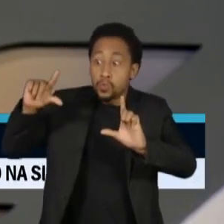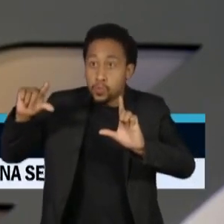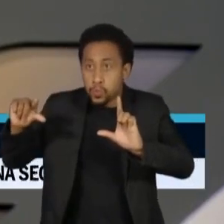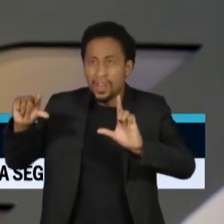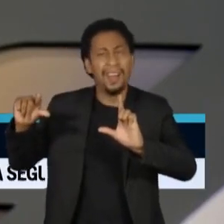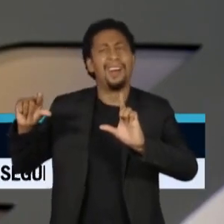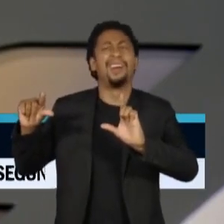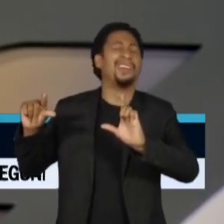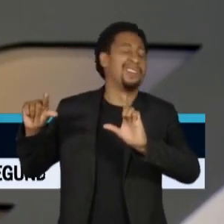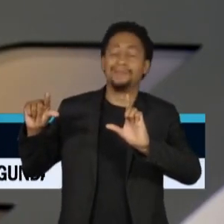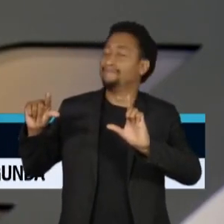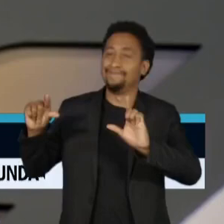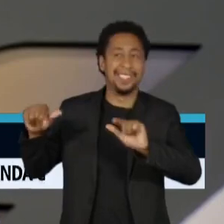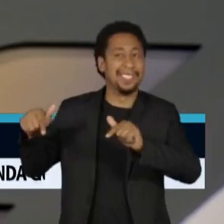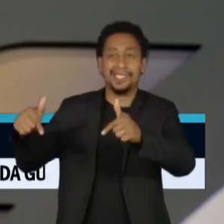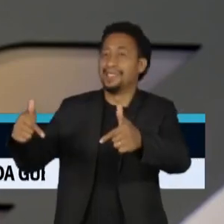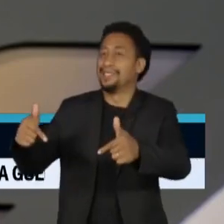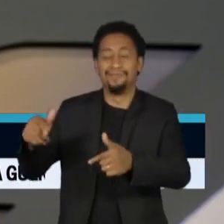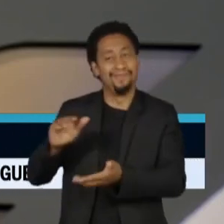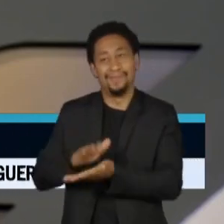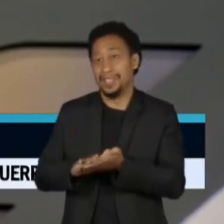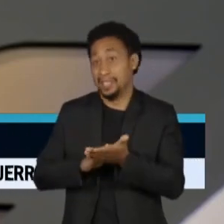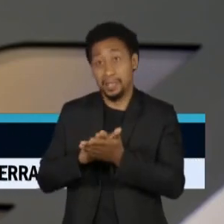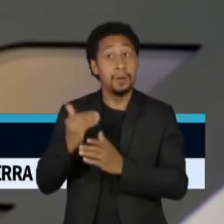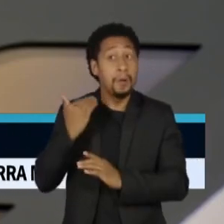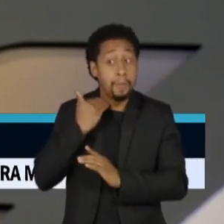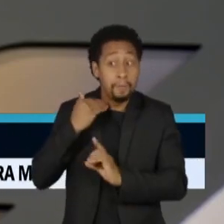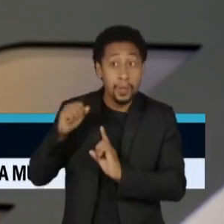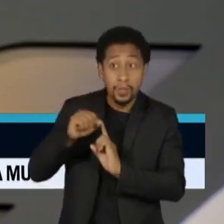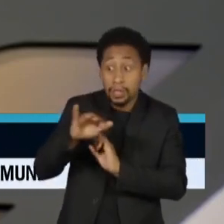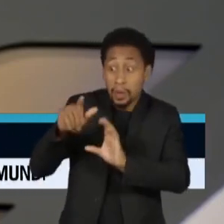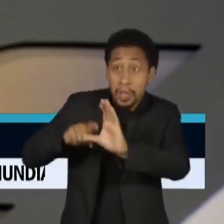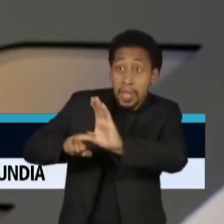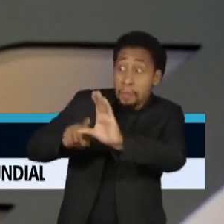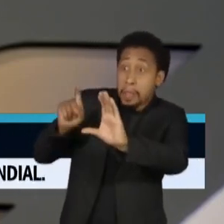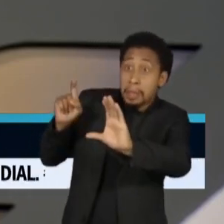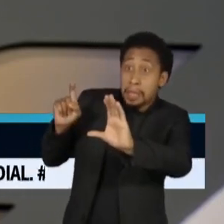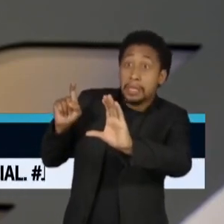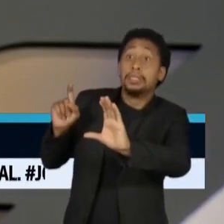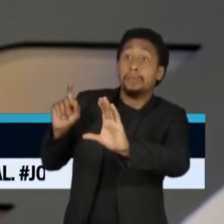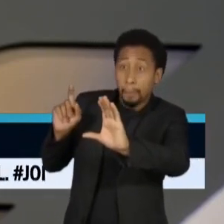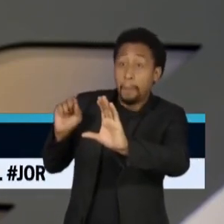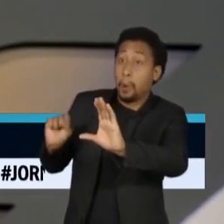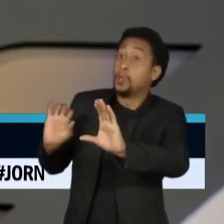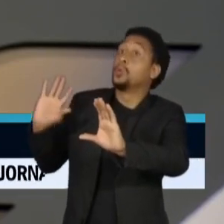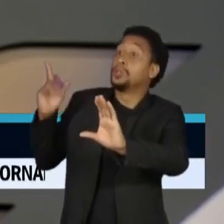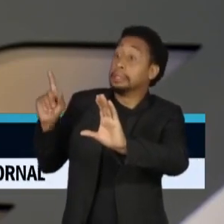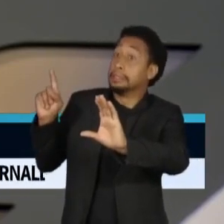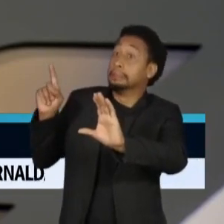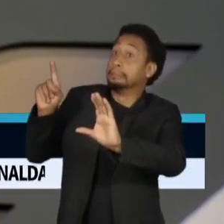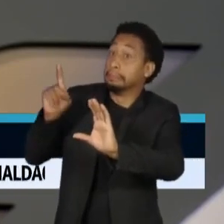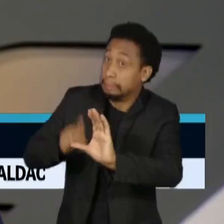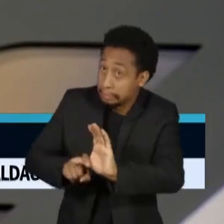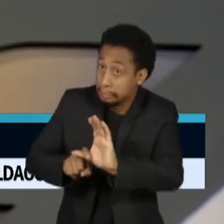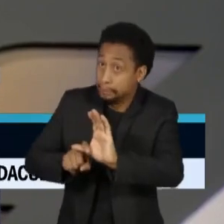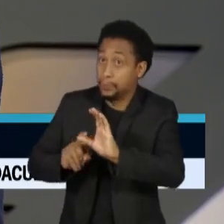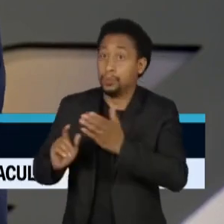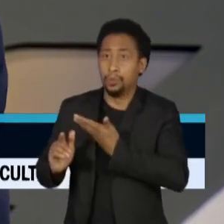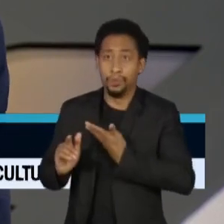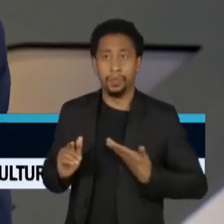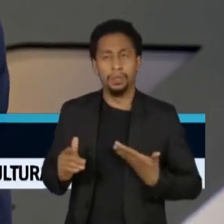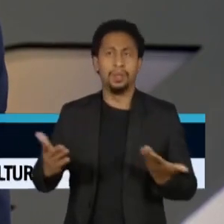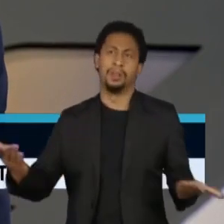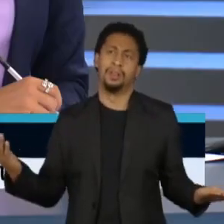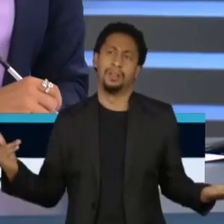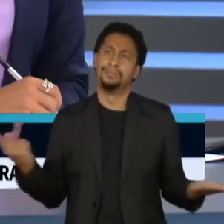Central pode deixar de ser independente. Quando isso ocorre, as pessoas acham, bom, então a